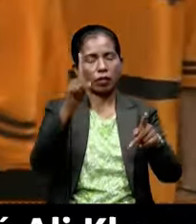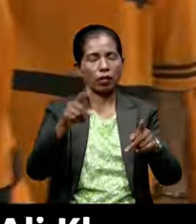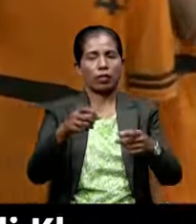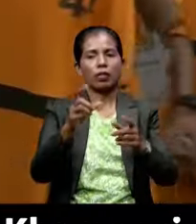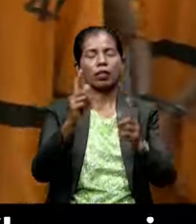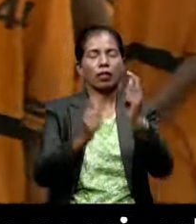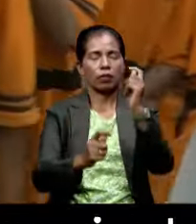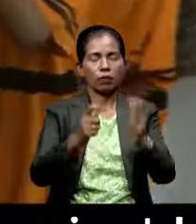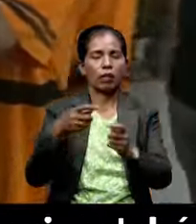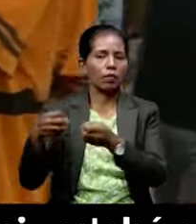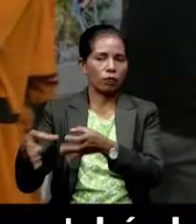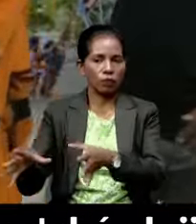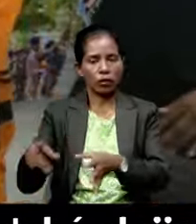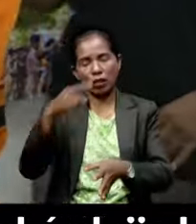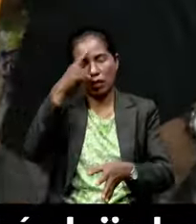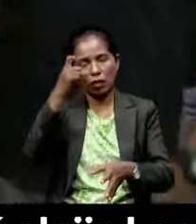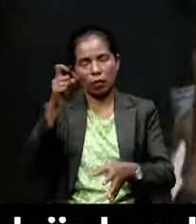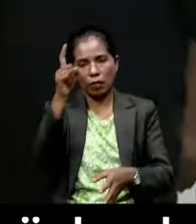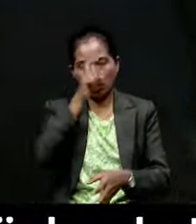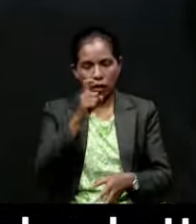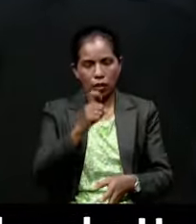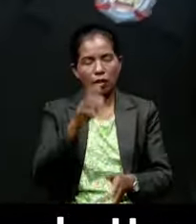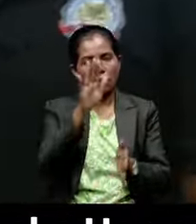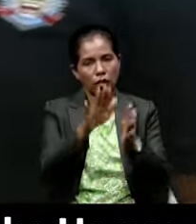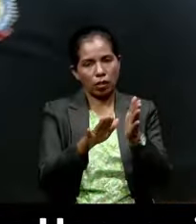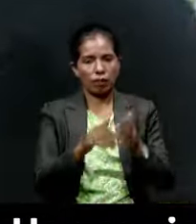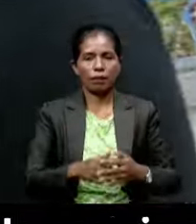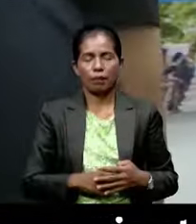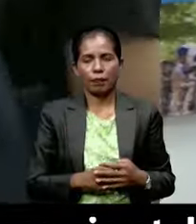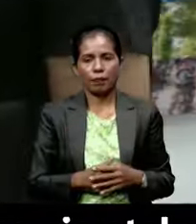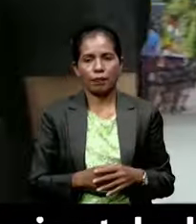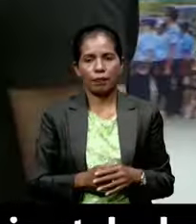liberta imediata, também considera minoridade. Damião Gonçalves, Tomás Soares, GMN.